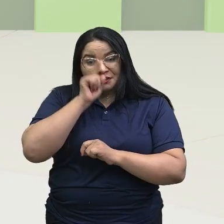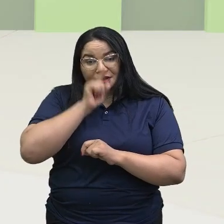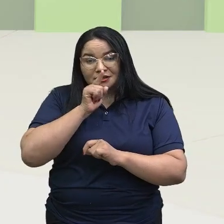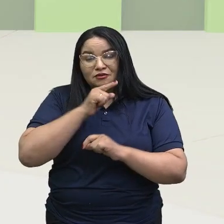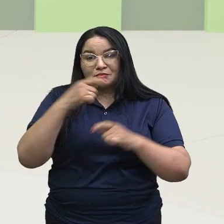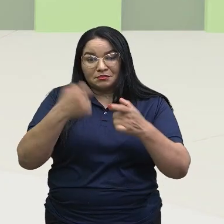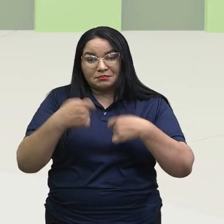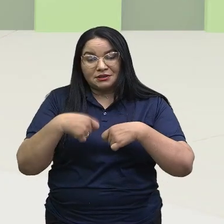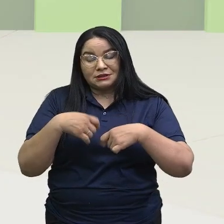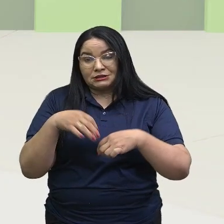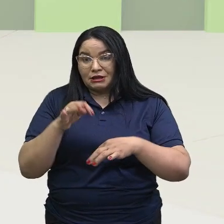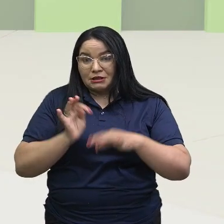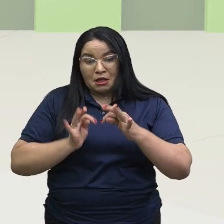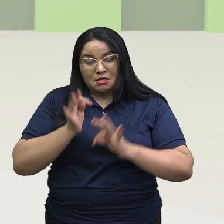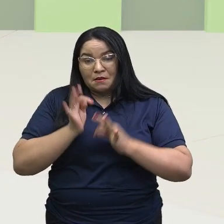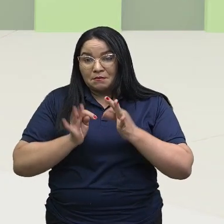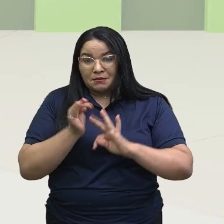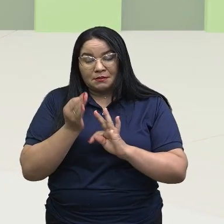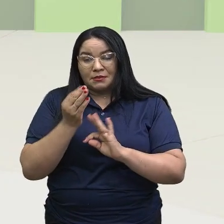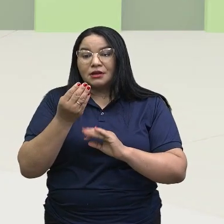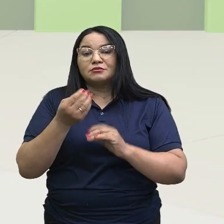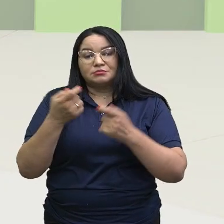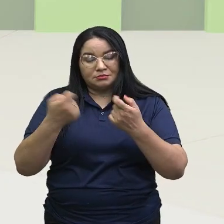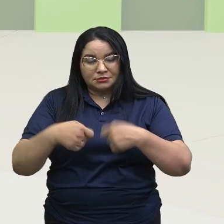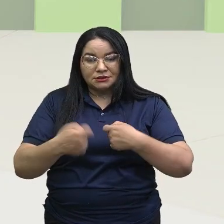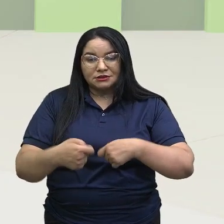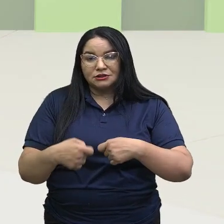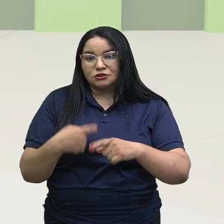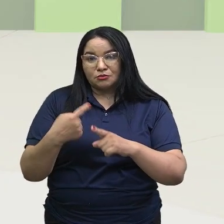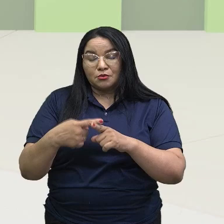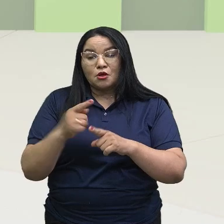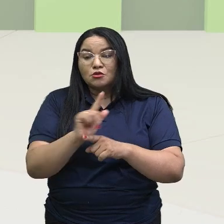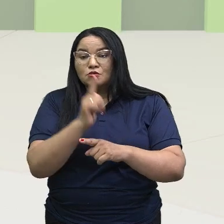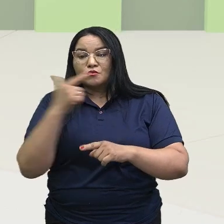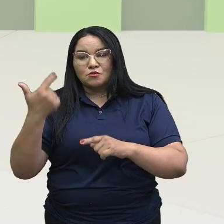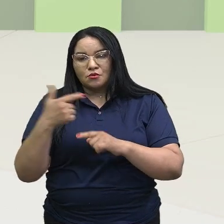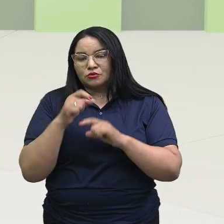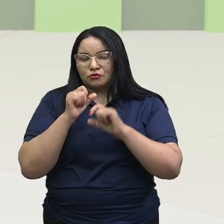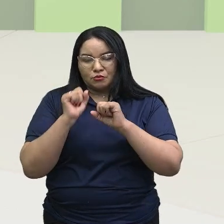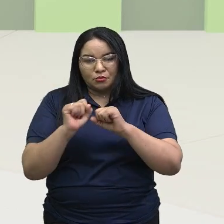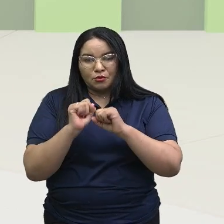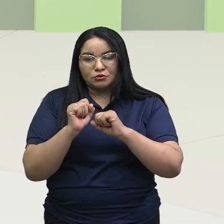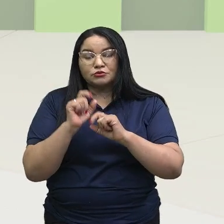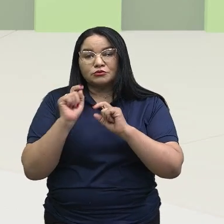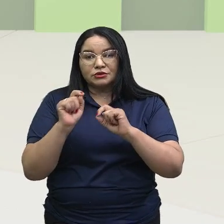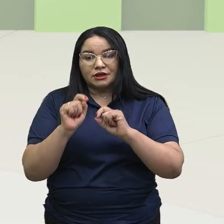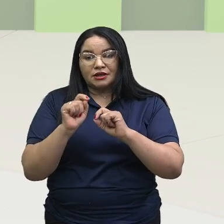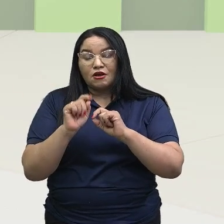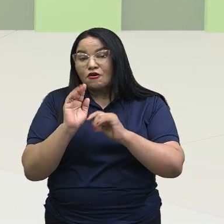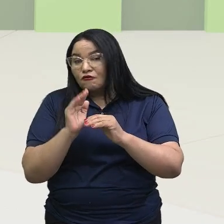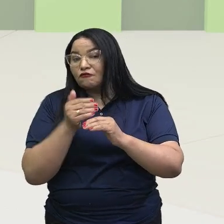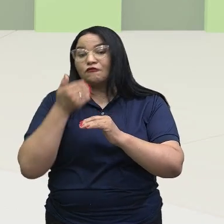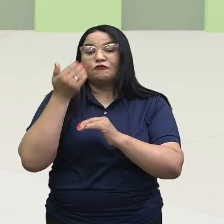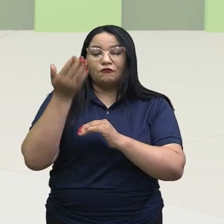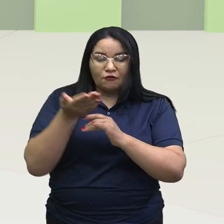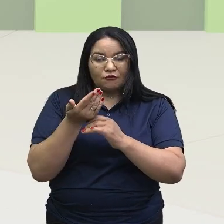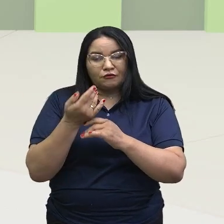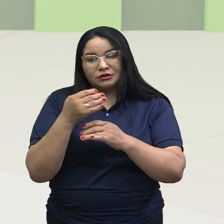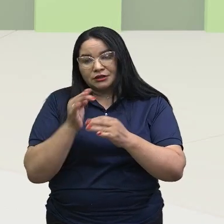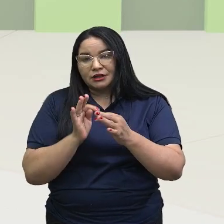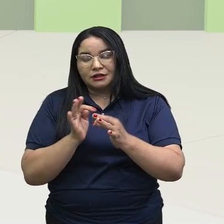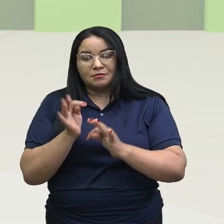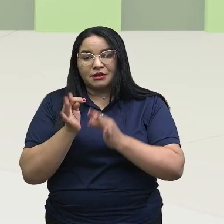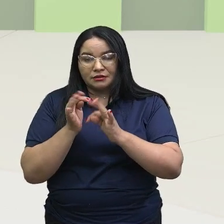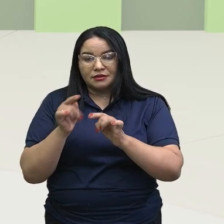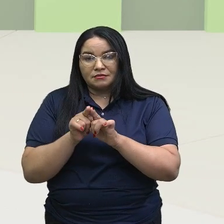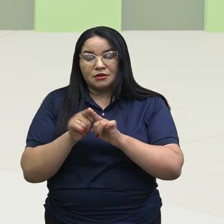fazer um tratamento interno, tá? Já no outro, nós podemos fazer um tratamento externo e disponibilizar isso para um